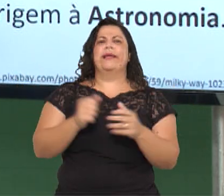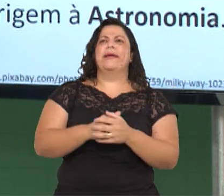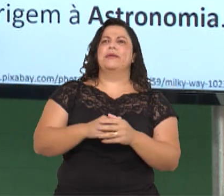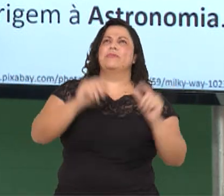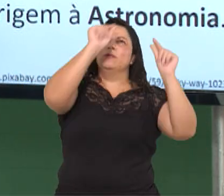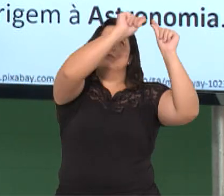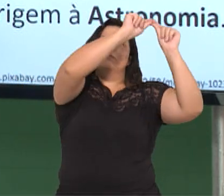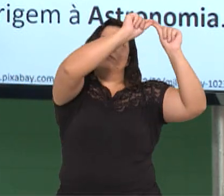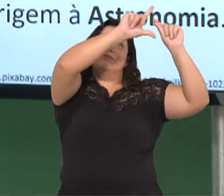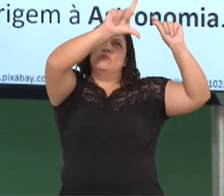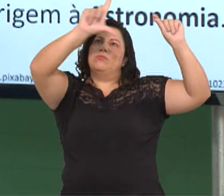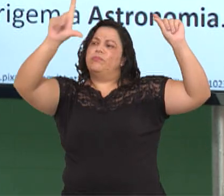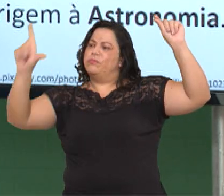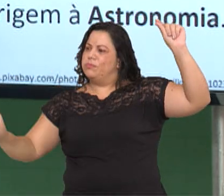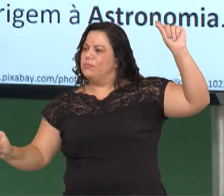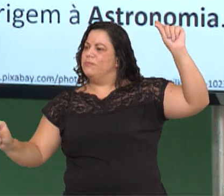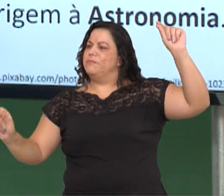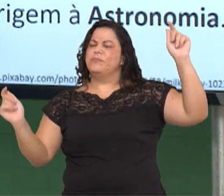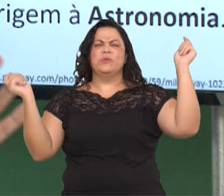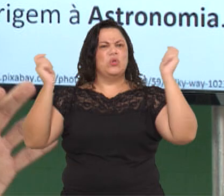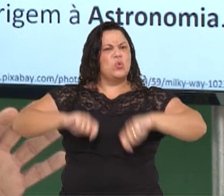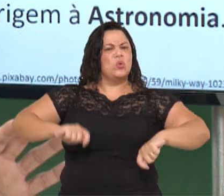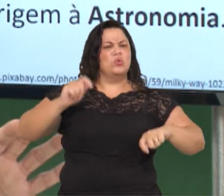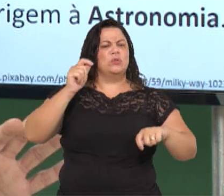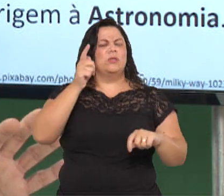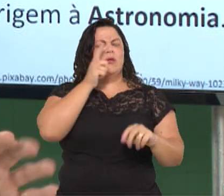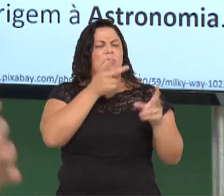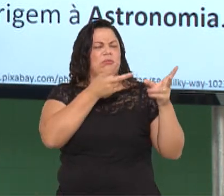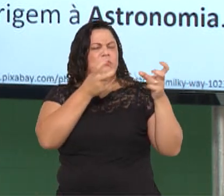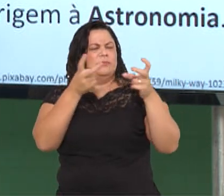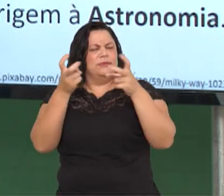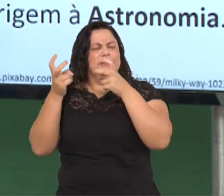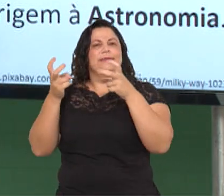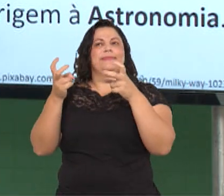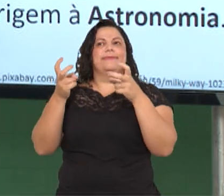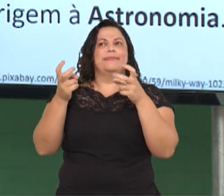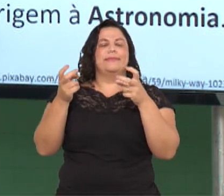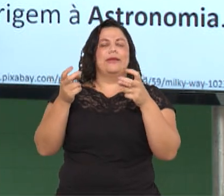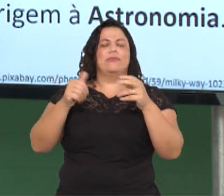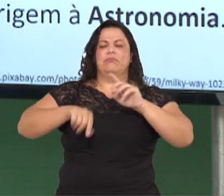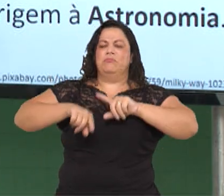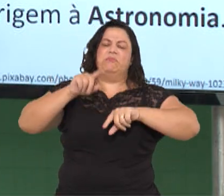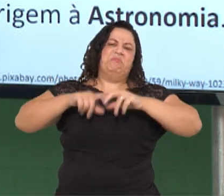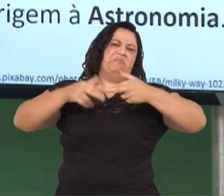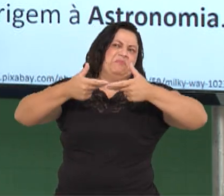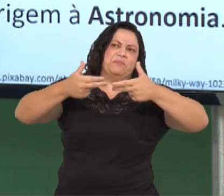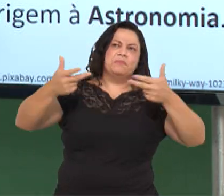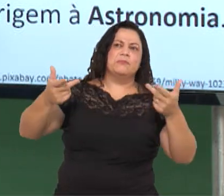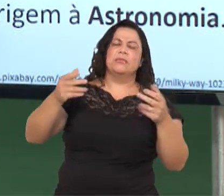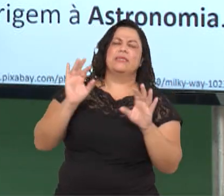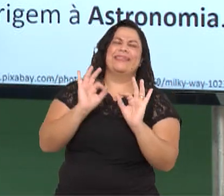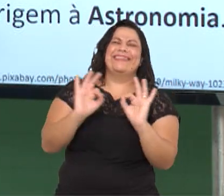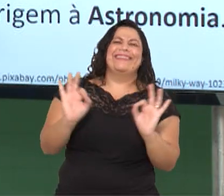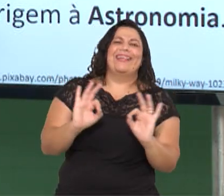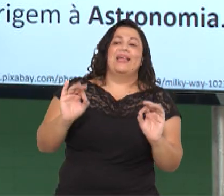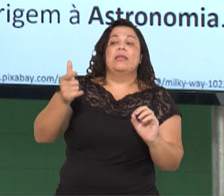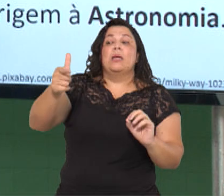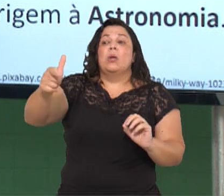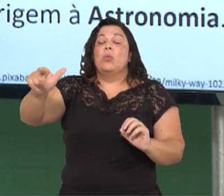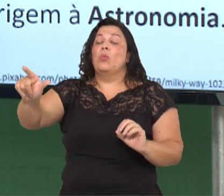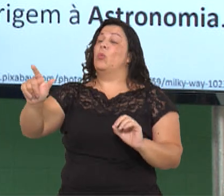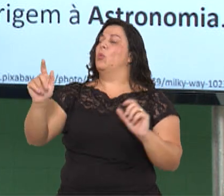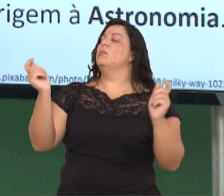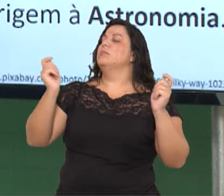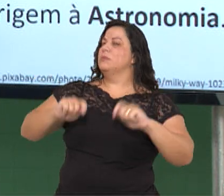céu, eu consigo observar a olho nu, sem instrumento nenhum. Outros eu preciso de instrumentos que foram construídos pelo